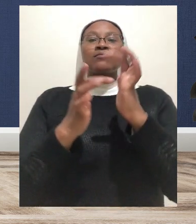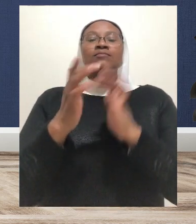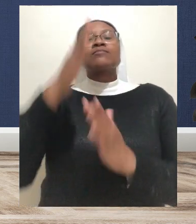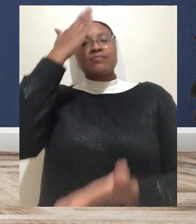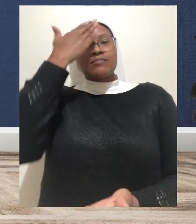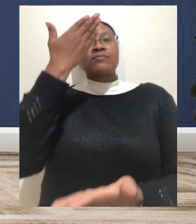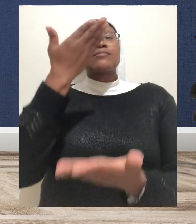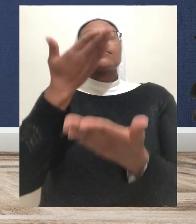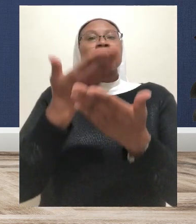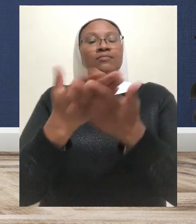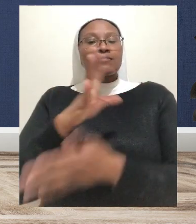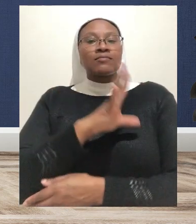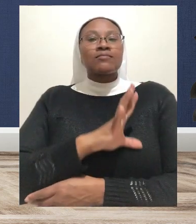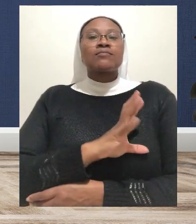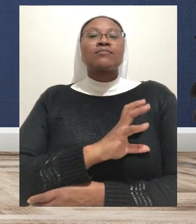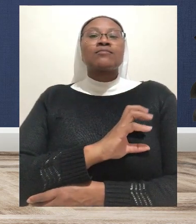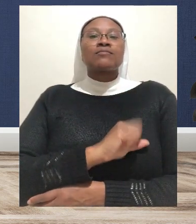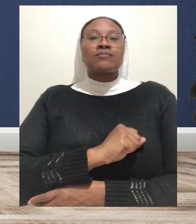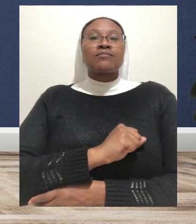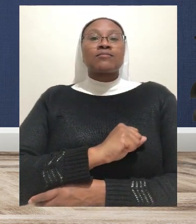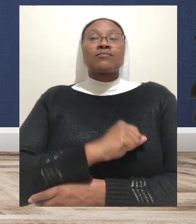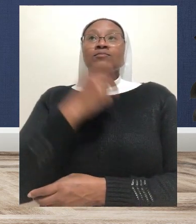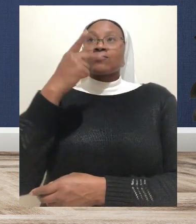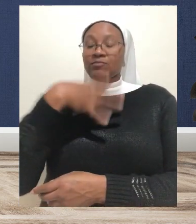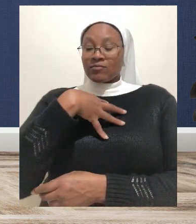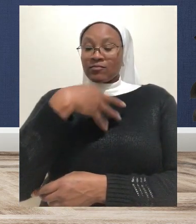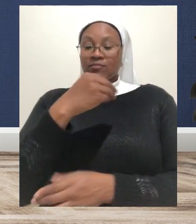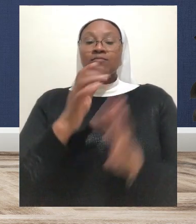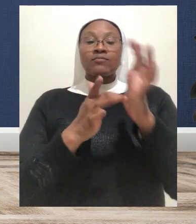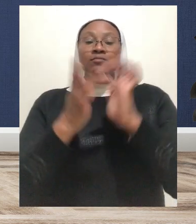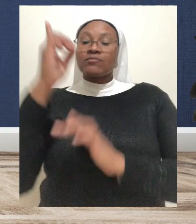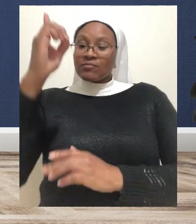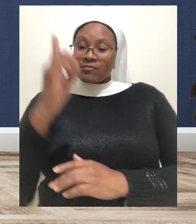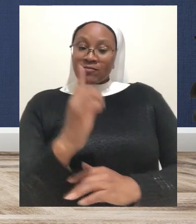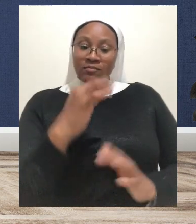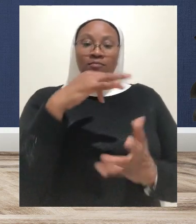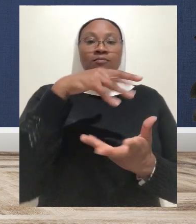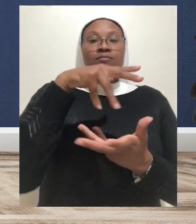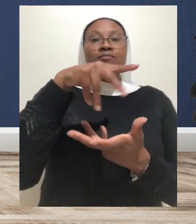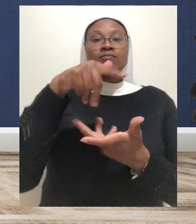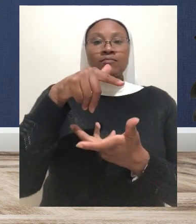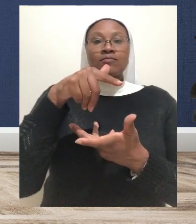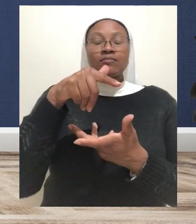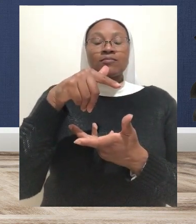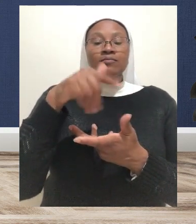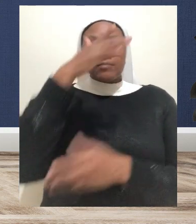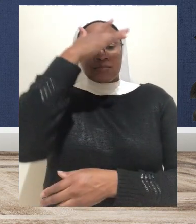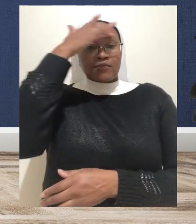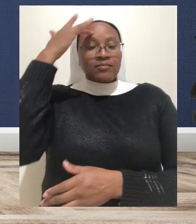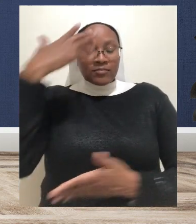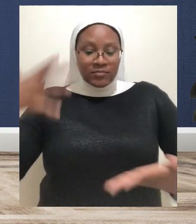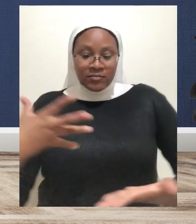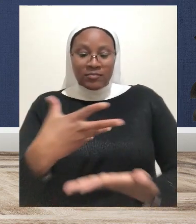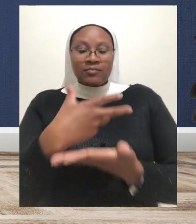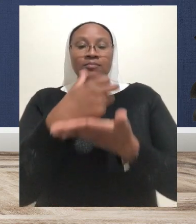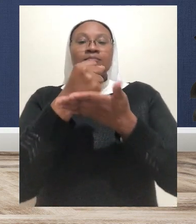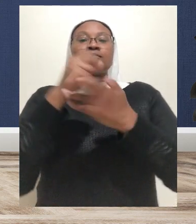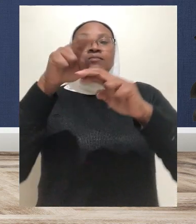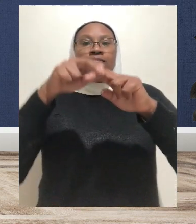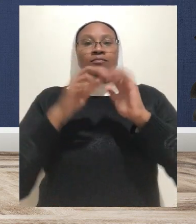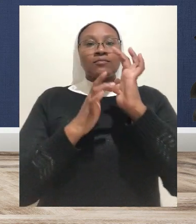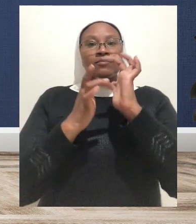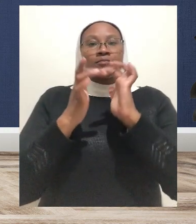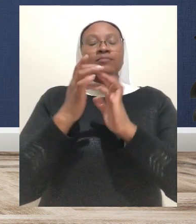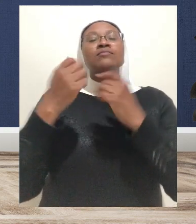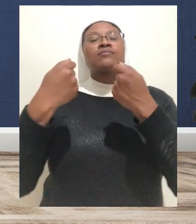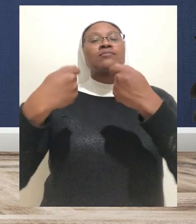Filho, acreditar no seu amor. O seu Filho, Cristo, veio ao mundo para que o mundo seja